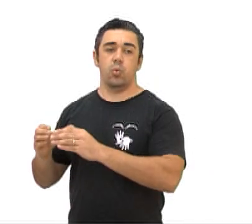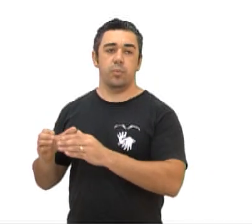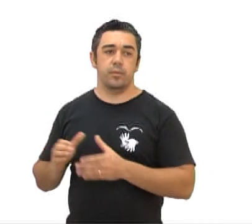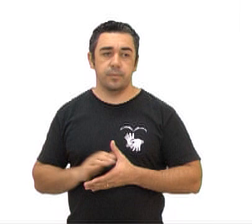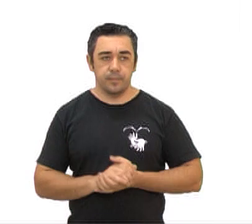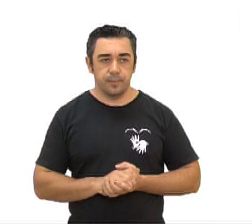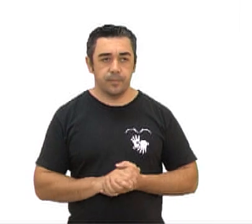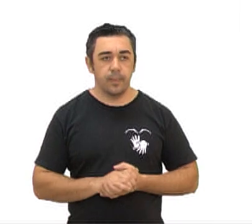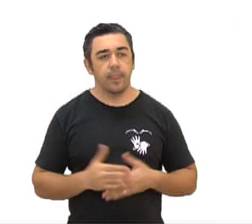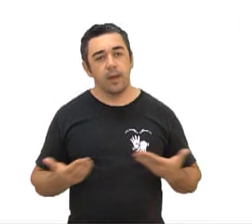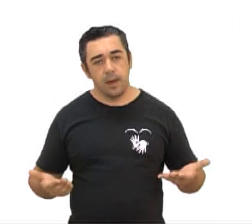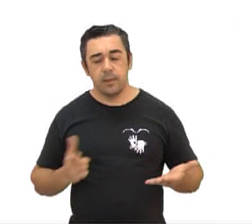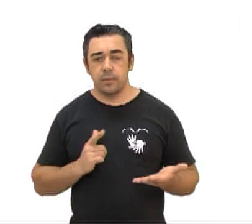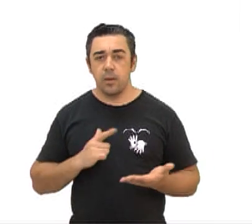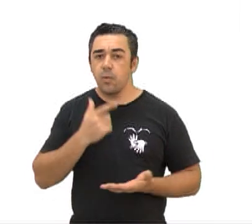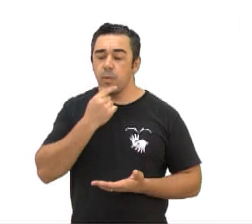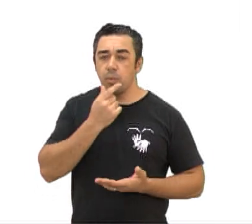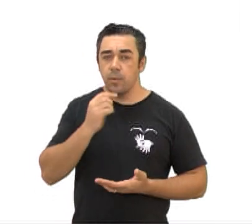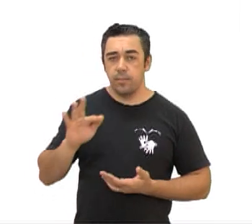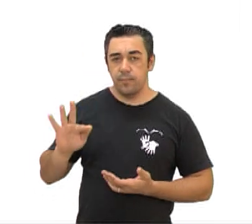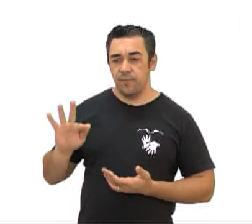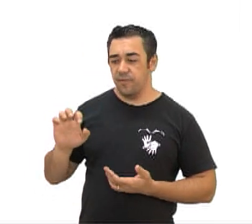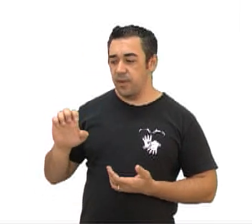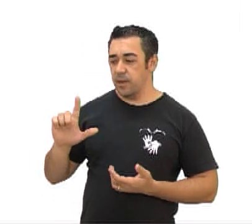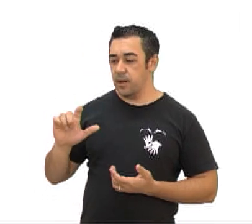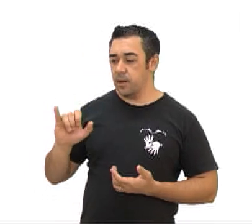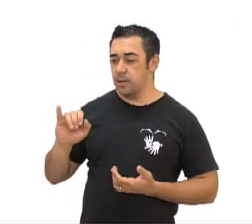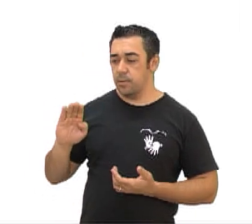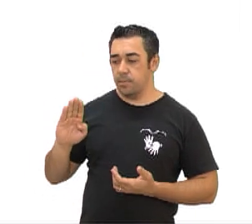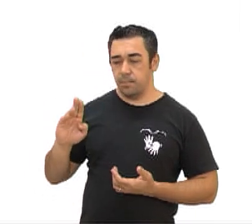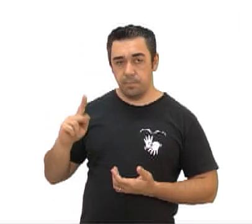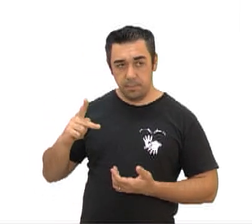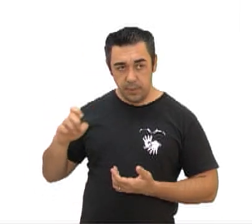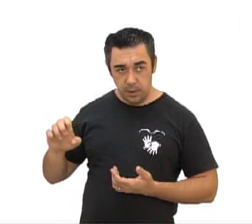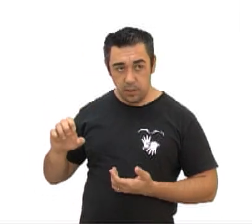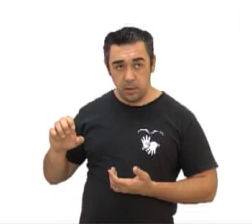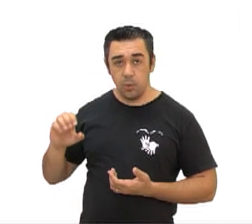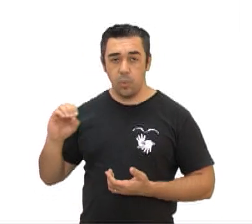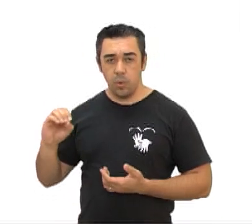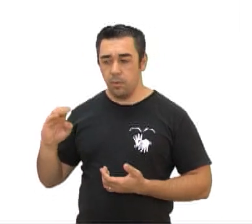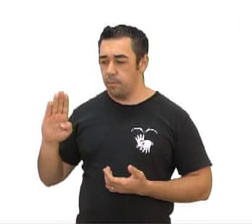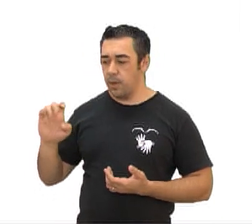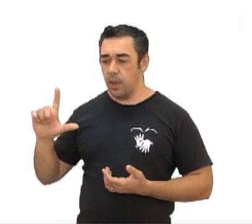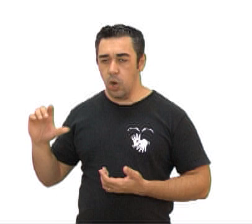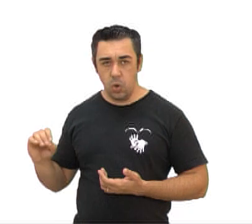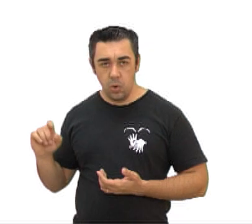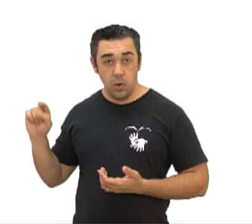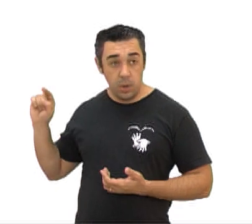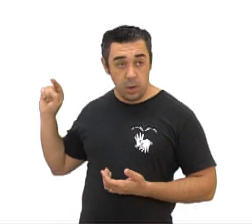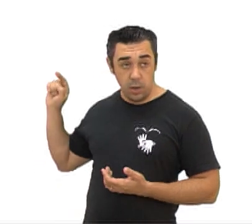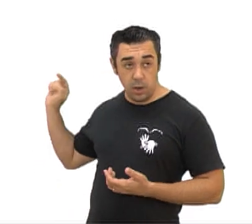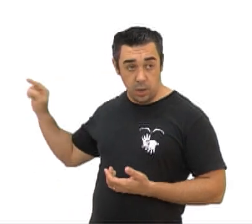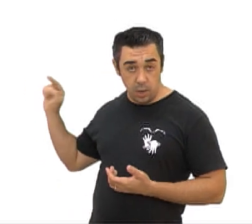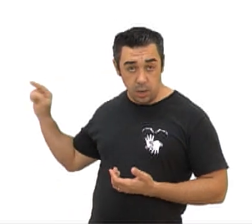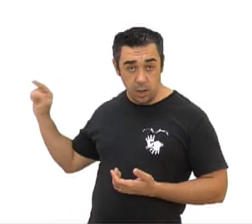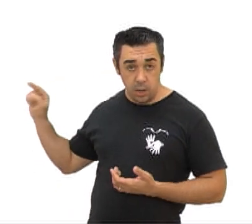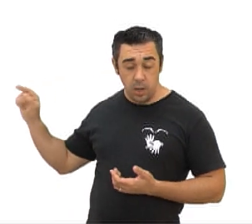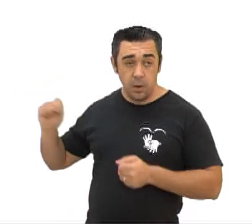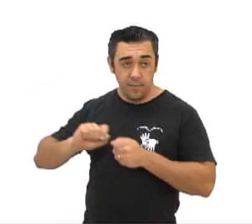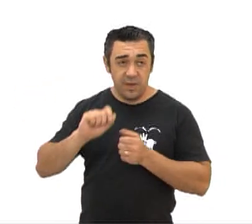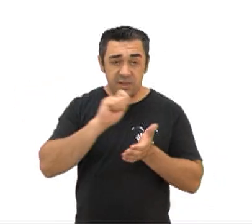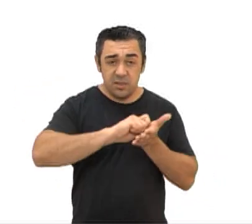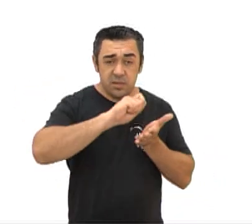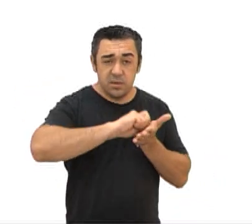E aí vem Filipe o Belo. Por que isso? Porque ele fez grandes escritos, grandes textos, de modo